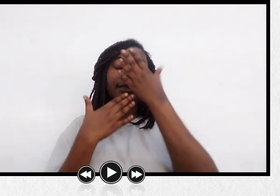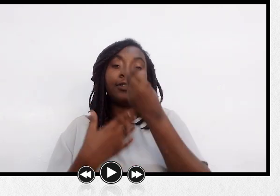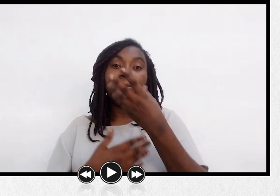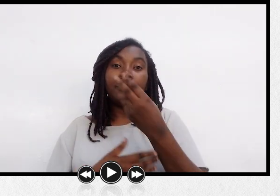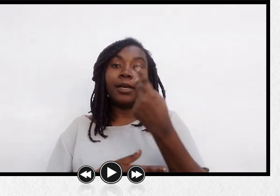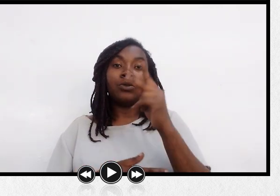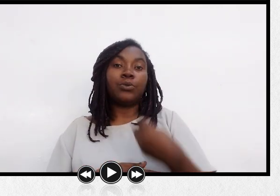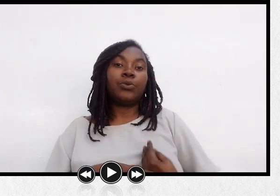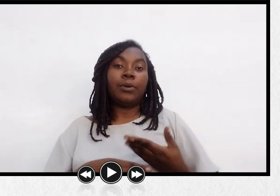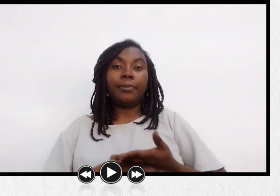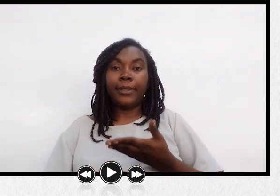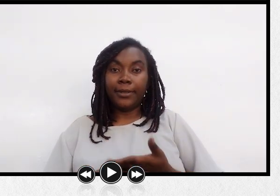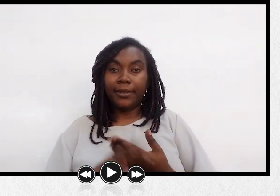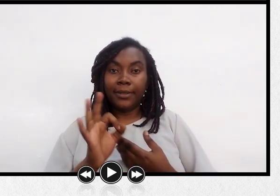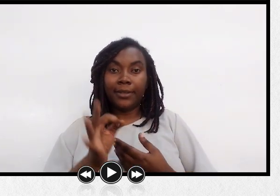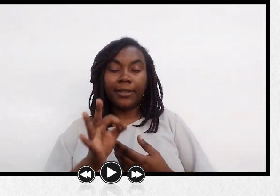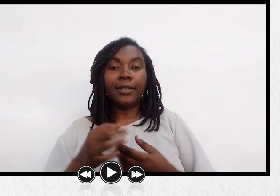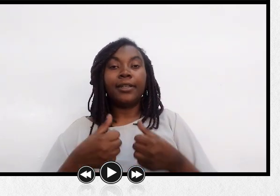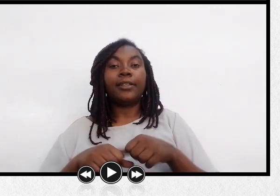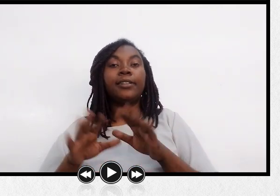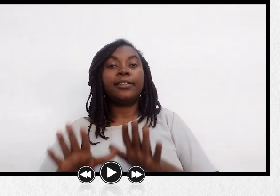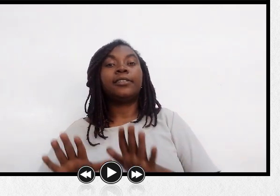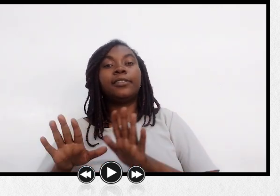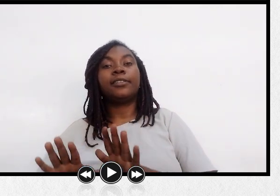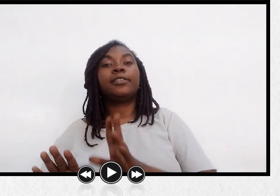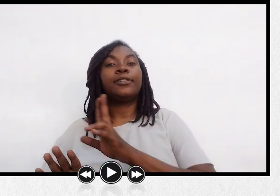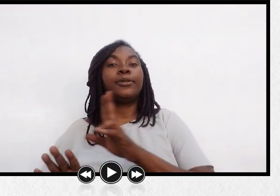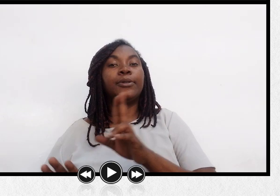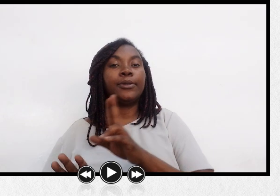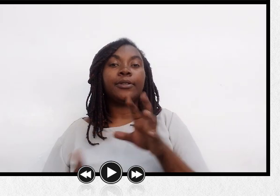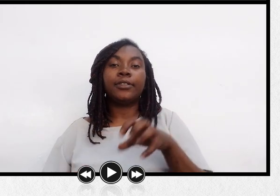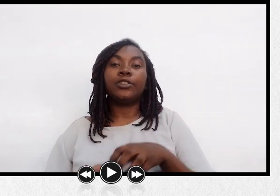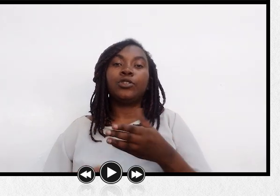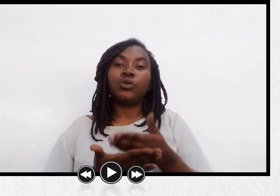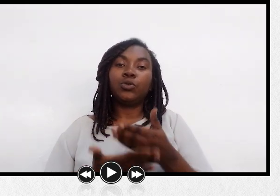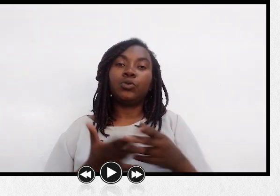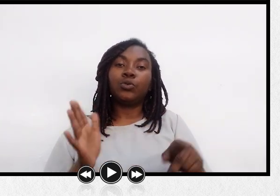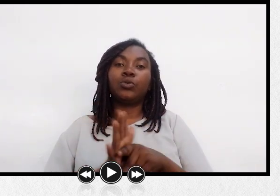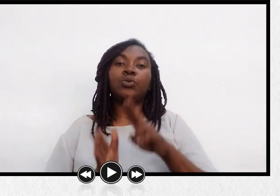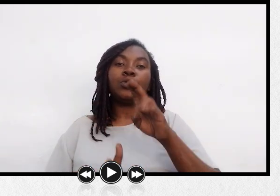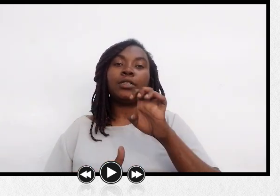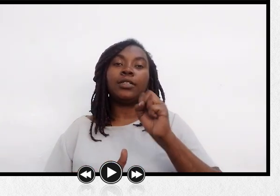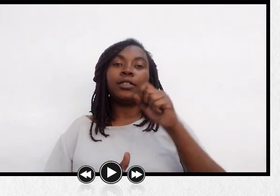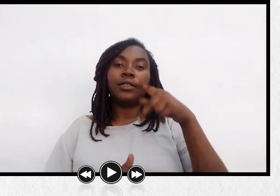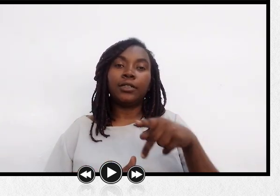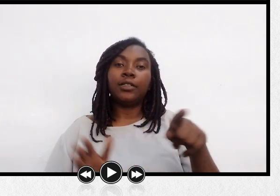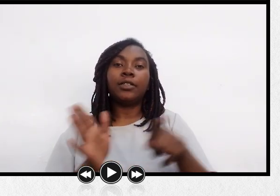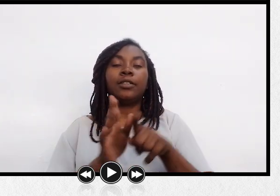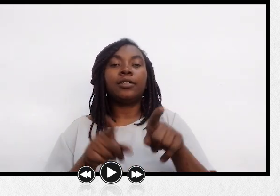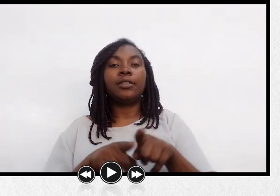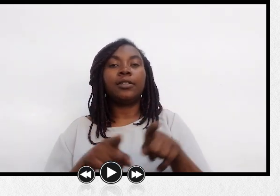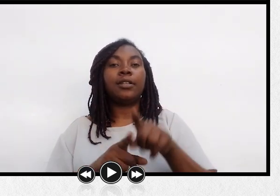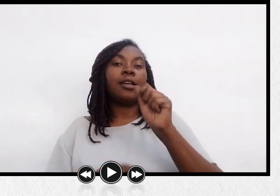sua presença, né? Deixar aqui em nome do Centro de Estudos da Unesp, também da Agência Nacional de Águas, que patrocina